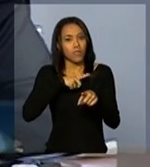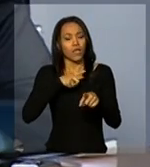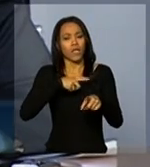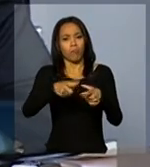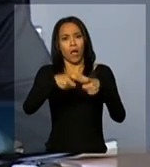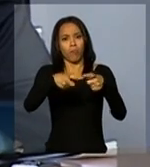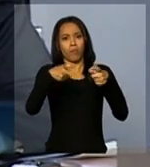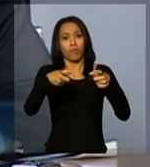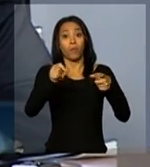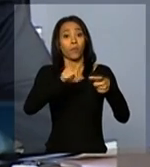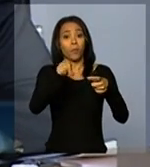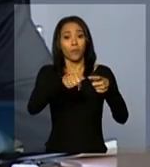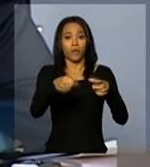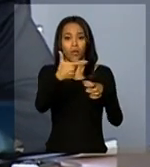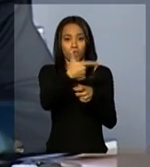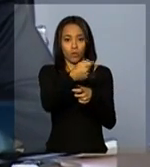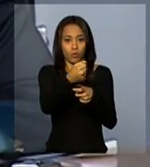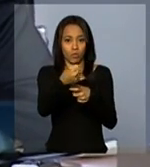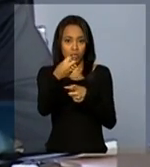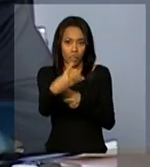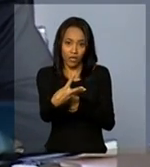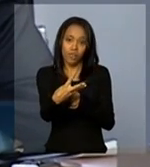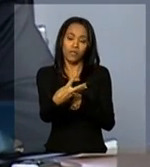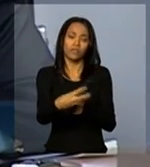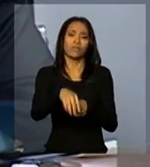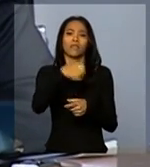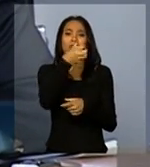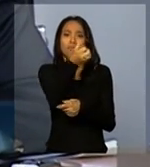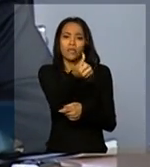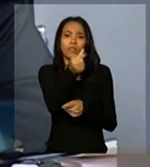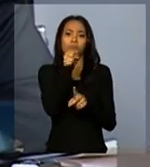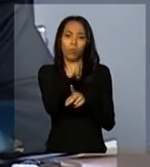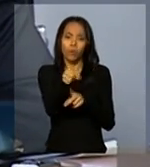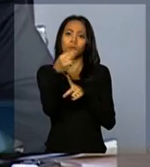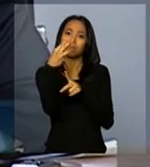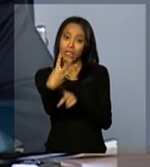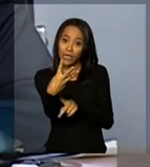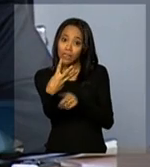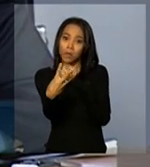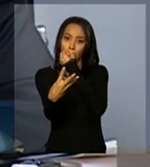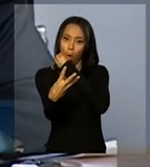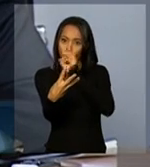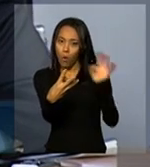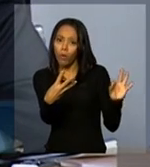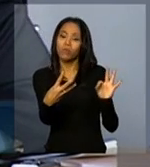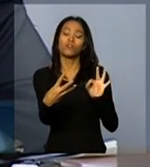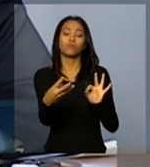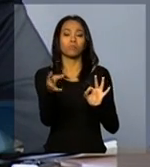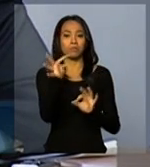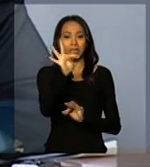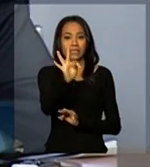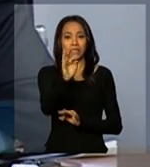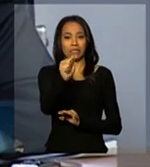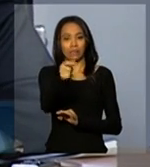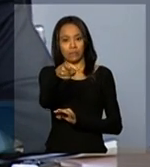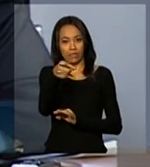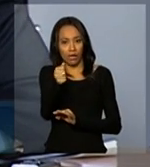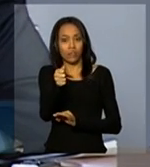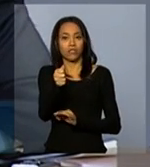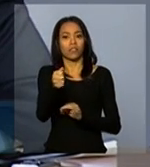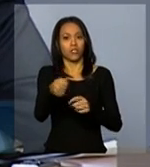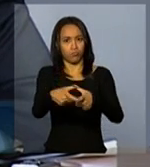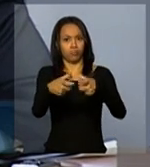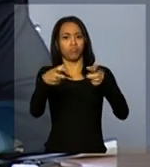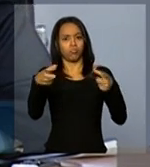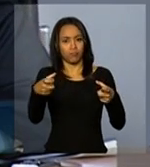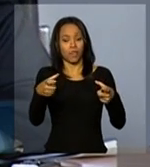em 2013, não é? 6,3 é uma excelente taxa de crescimento, nós temos